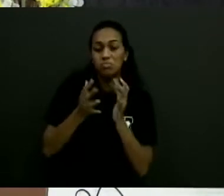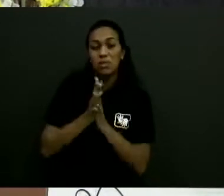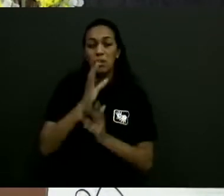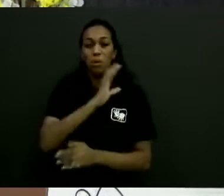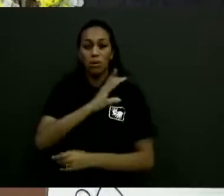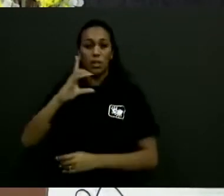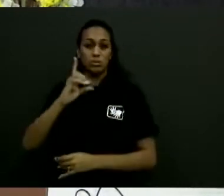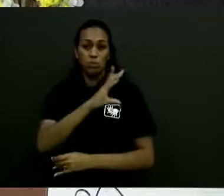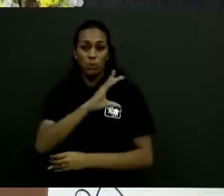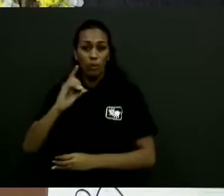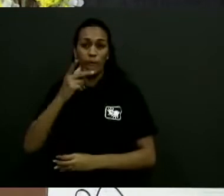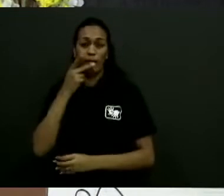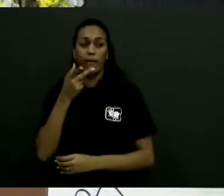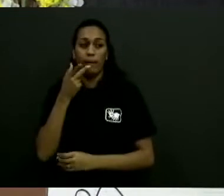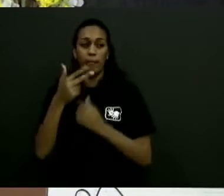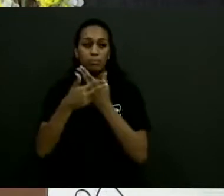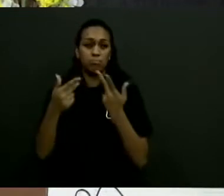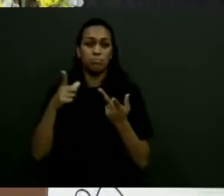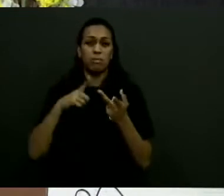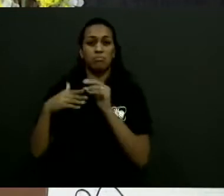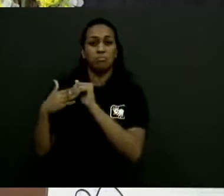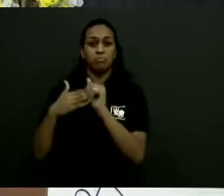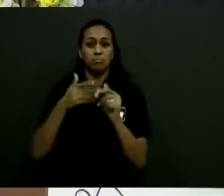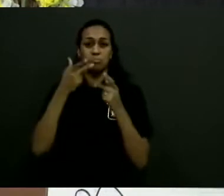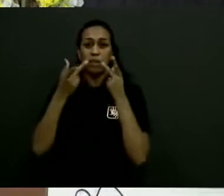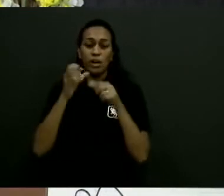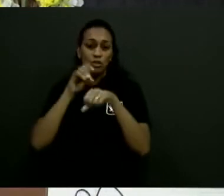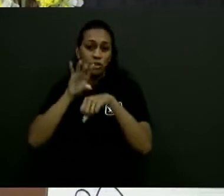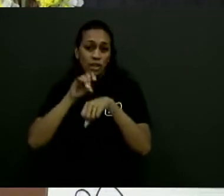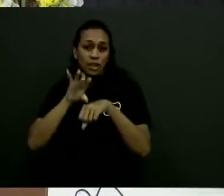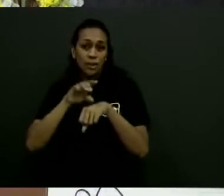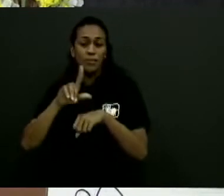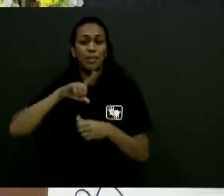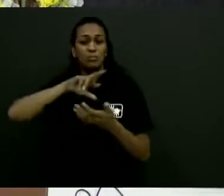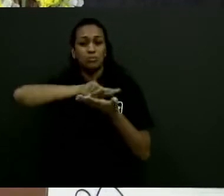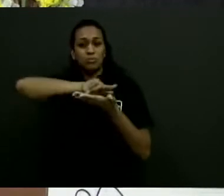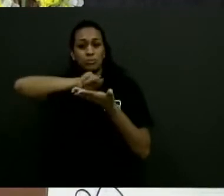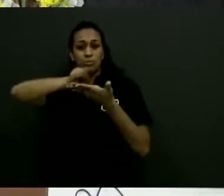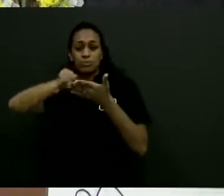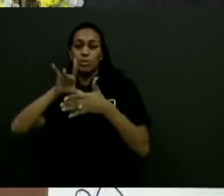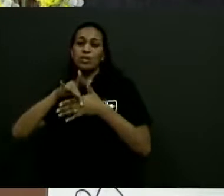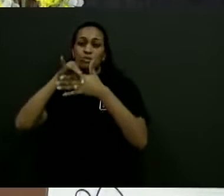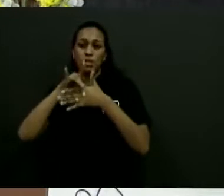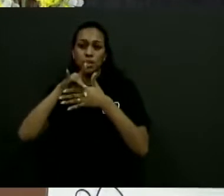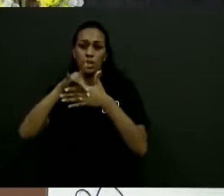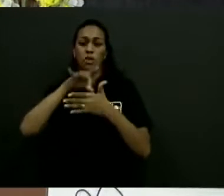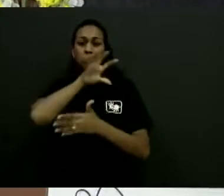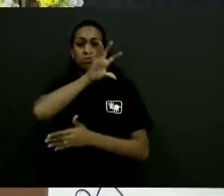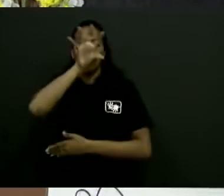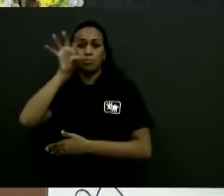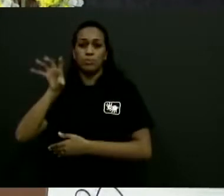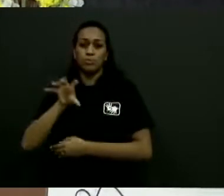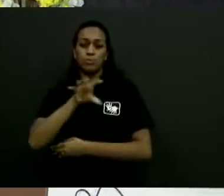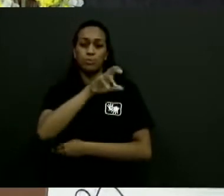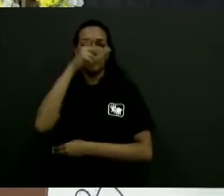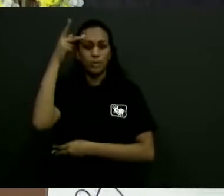algum direcionamento? Você tem algum direcionamento para nós? Porque aqui nós temos vários líderes de distrito aqui de São Paulo. Tem o